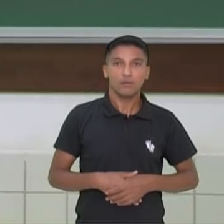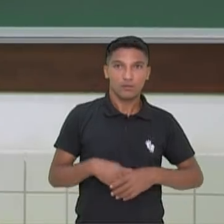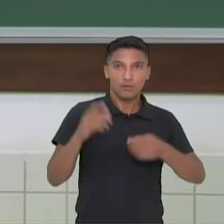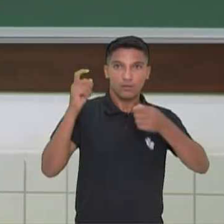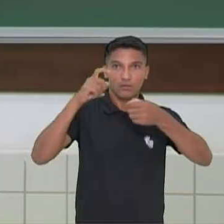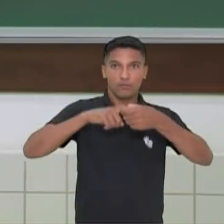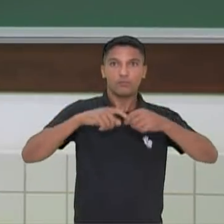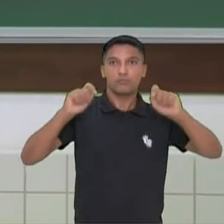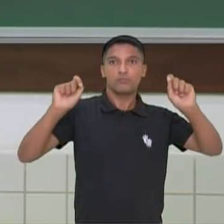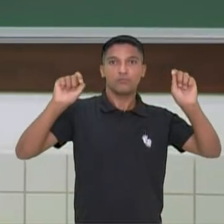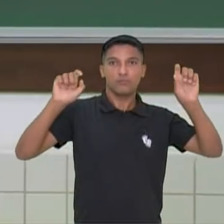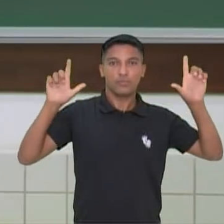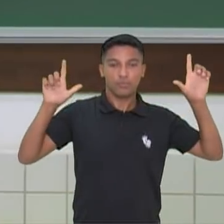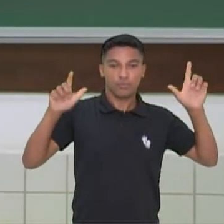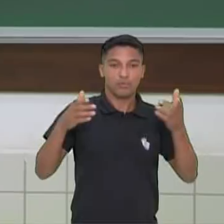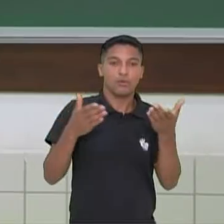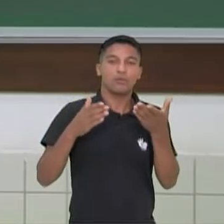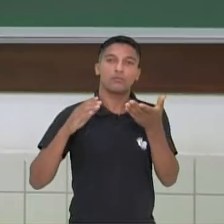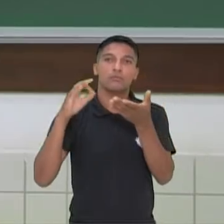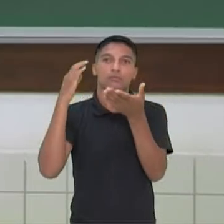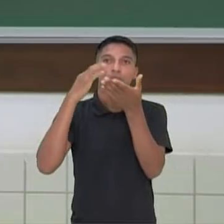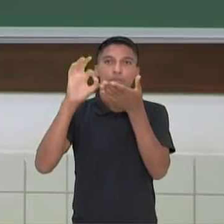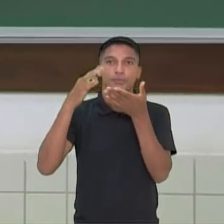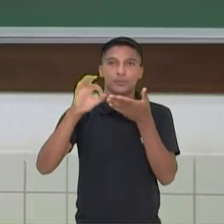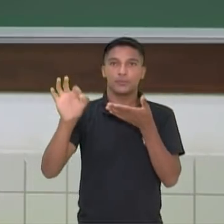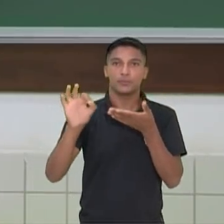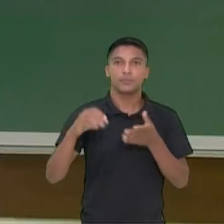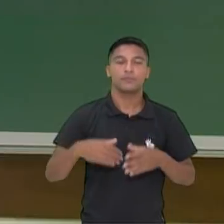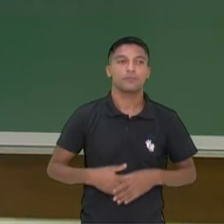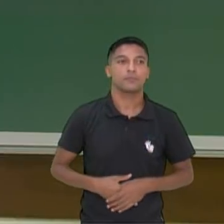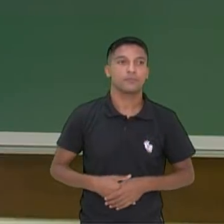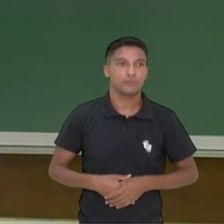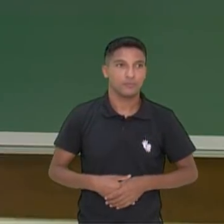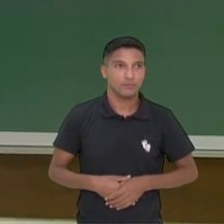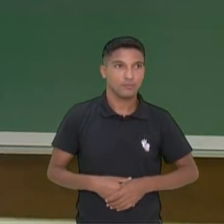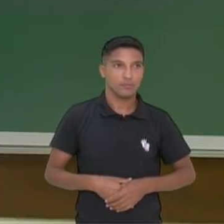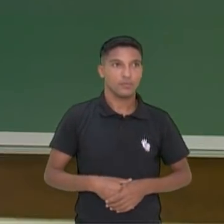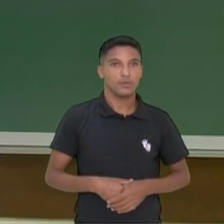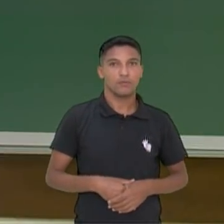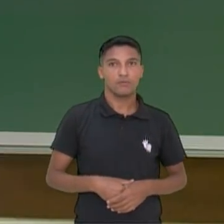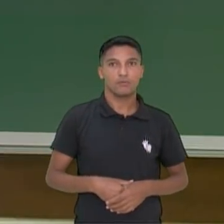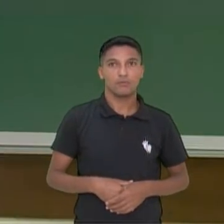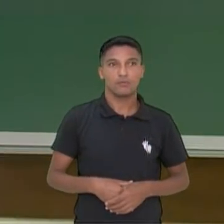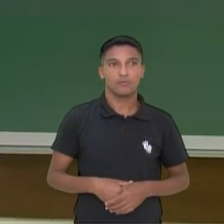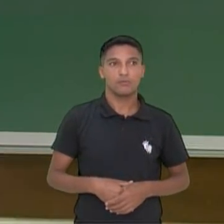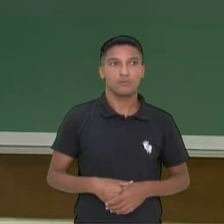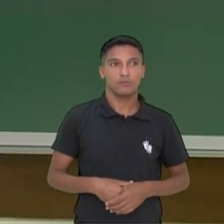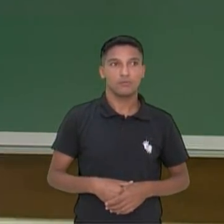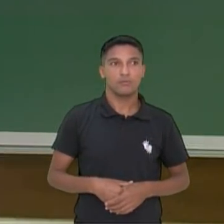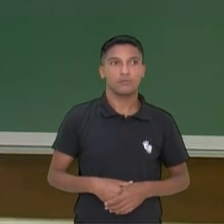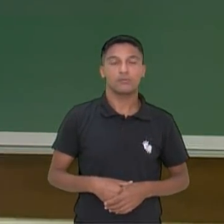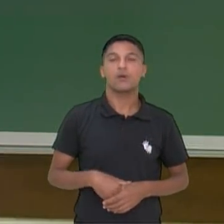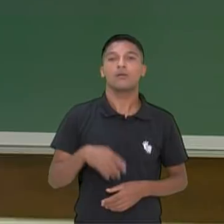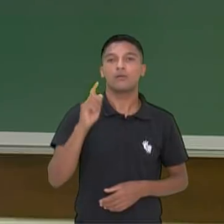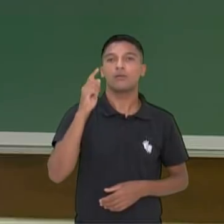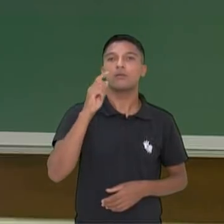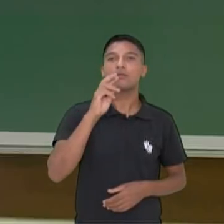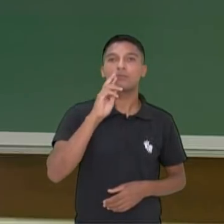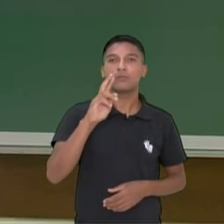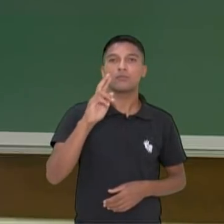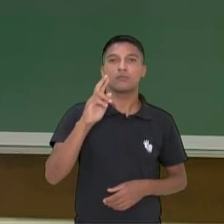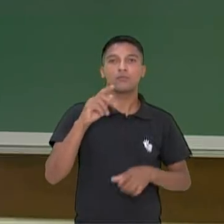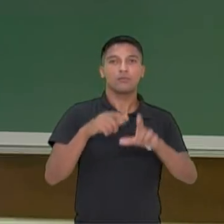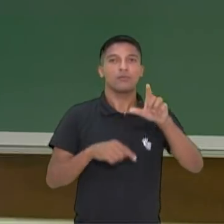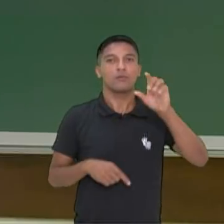Já voltamos, vamos corrigir nosso exercício? Então vamos lá, o Aikido é considerado então o caminho